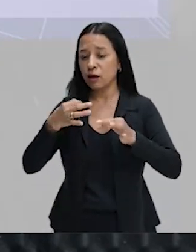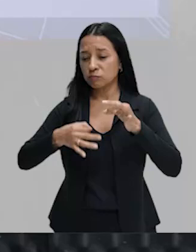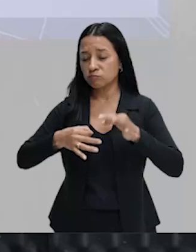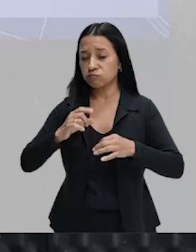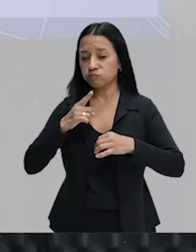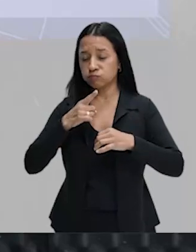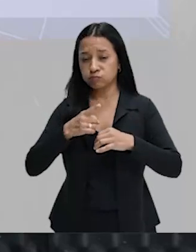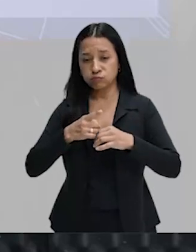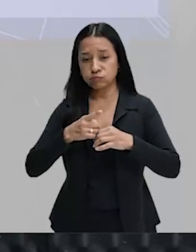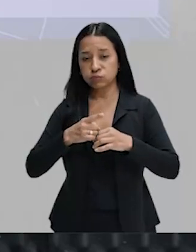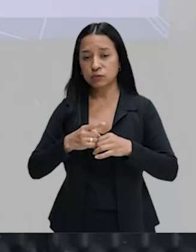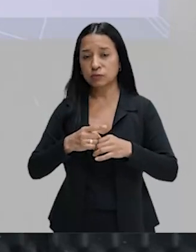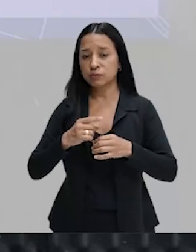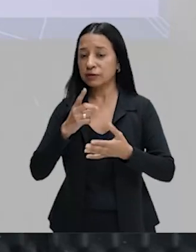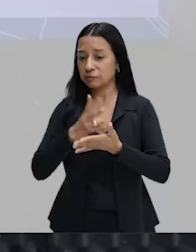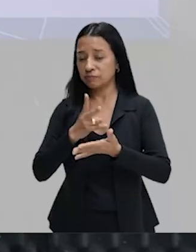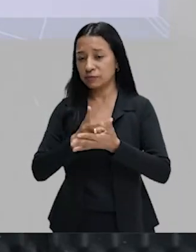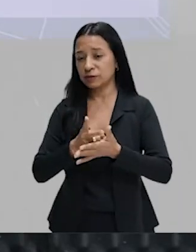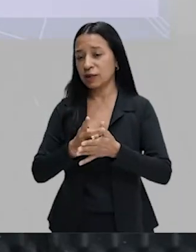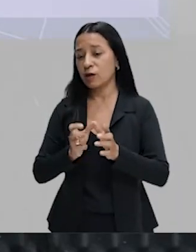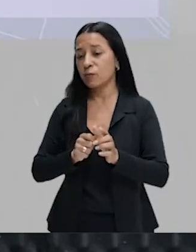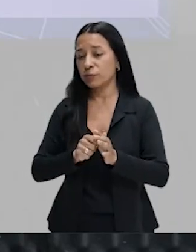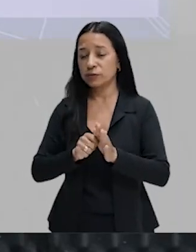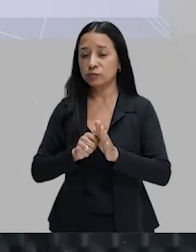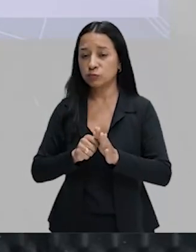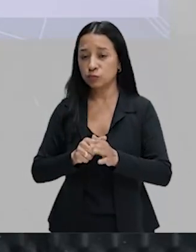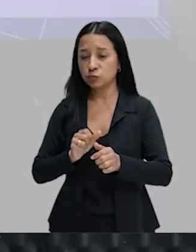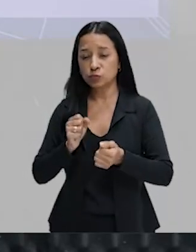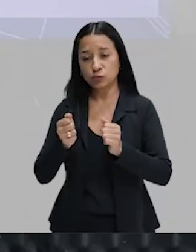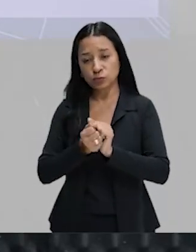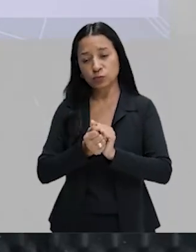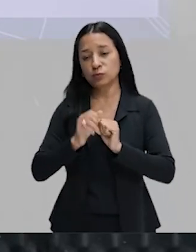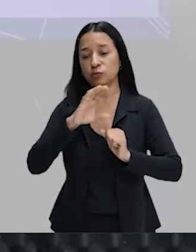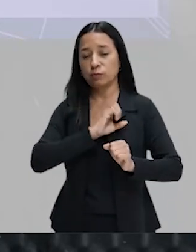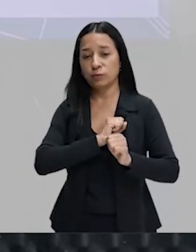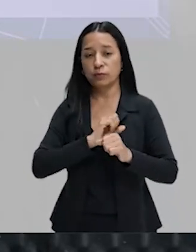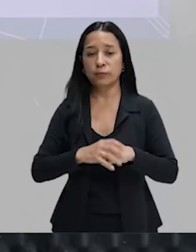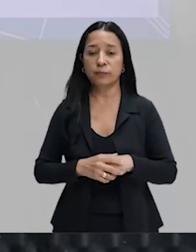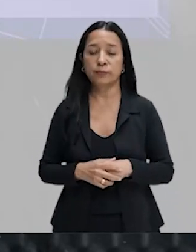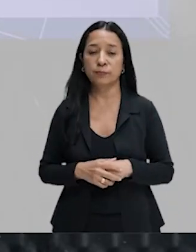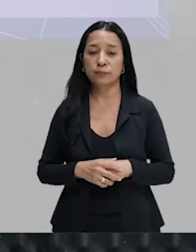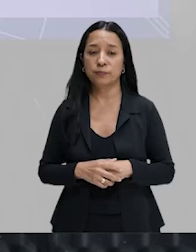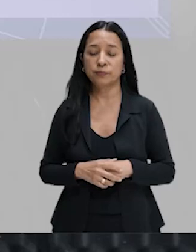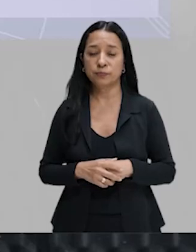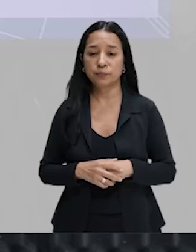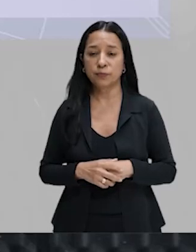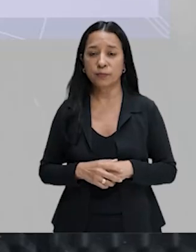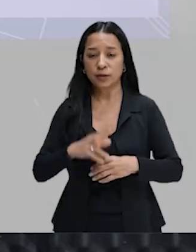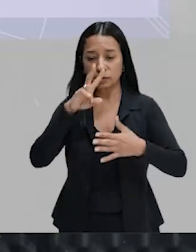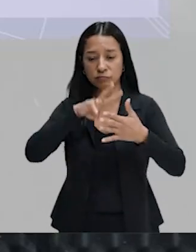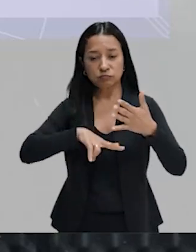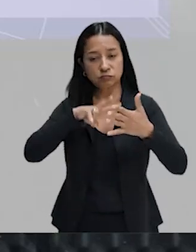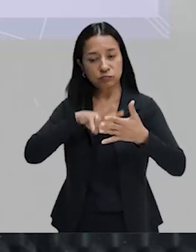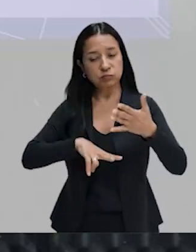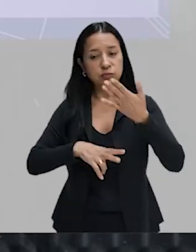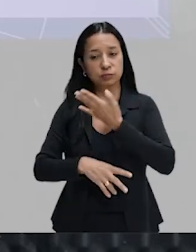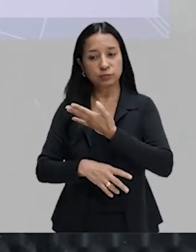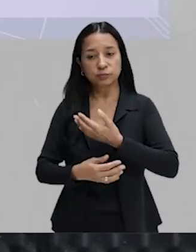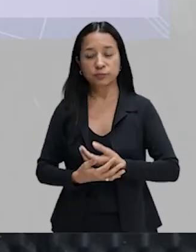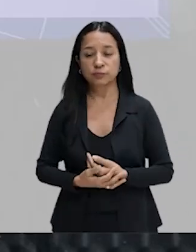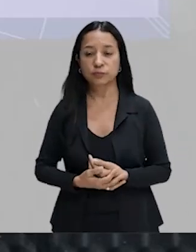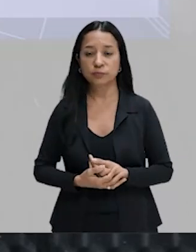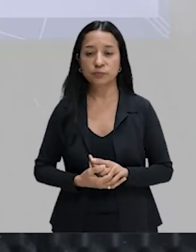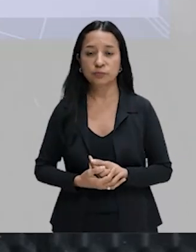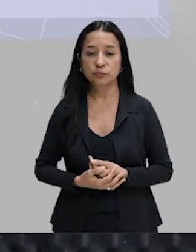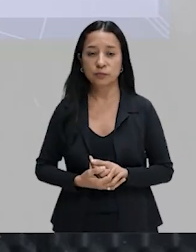demência sempre acompanhasse o amor. Como um pobre que leva um cego pela estrada, unido desde então por invisíveis laços, quando o